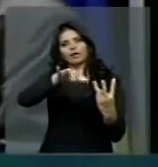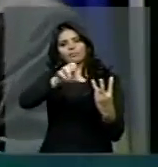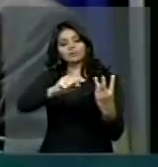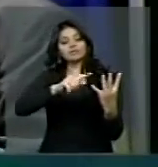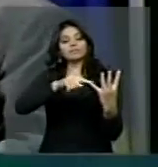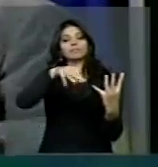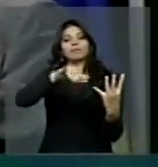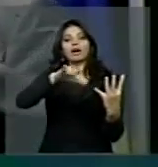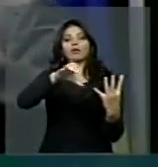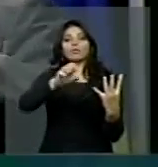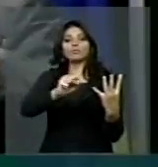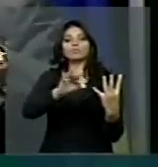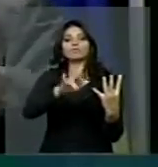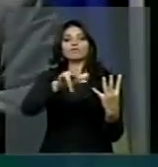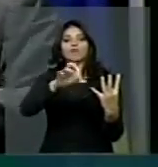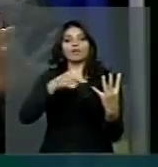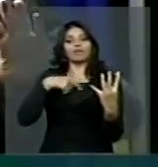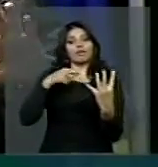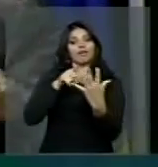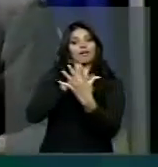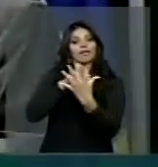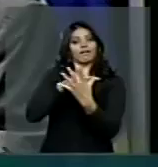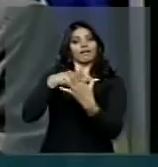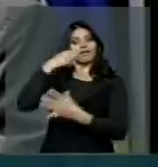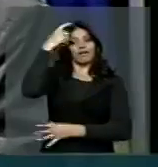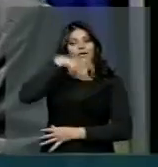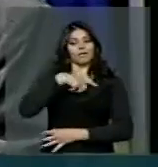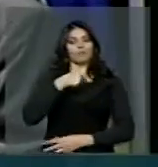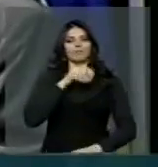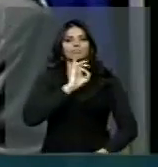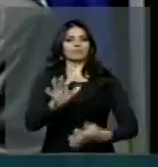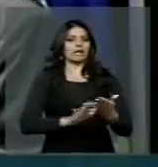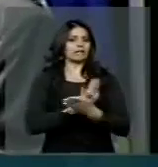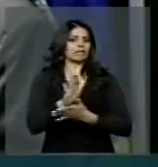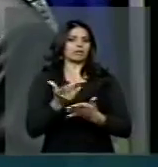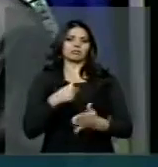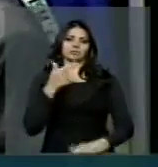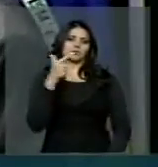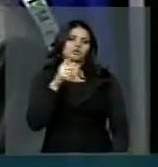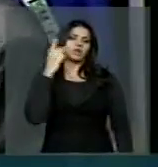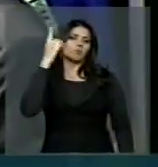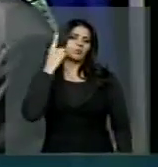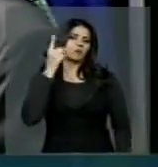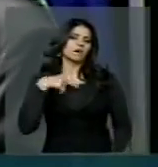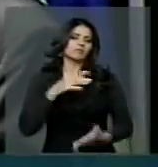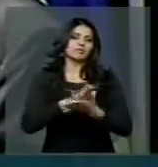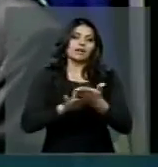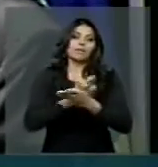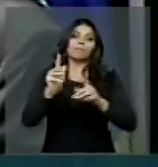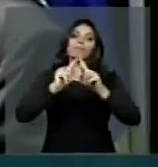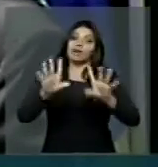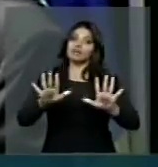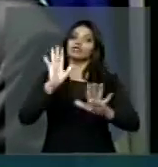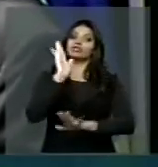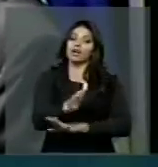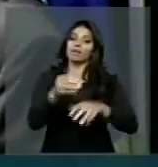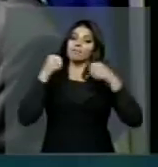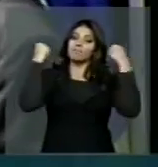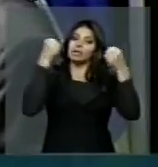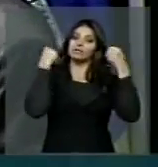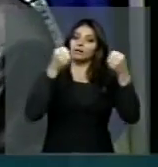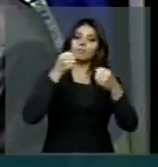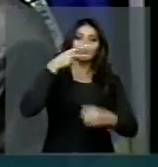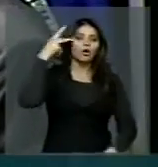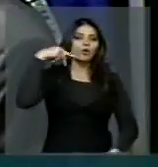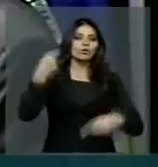Marcos Freire. E eu, sem ter nenhum mandato, mas militante político, para fazer